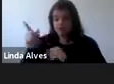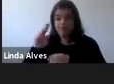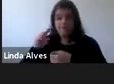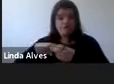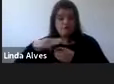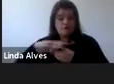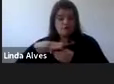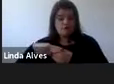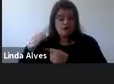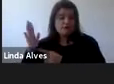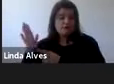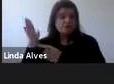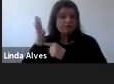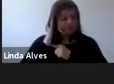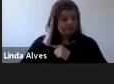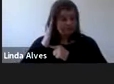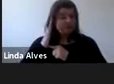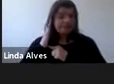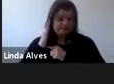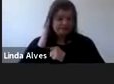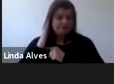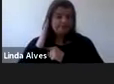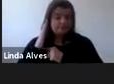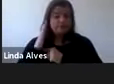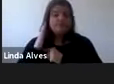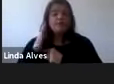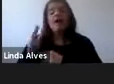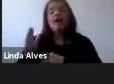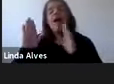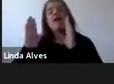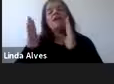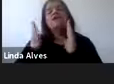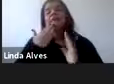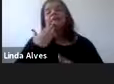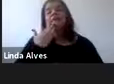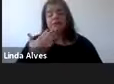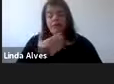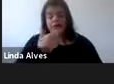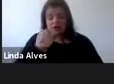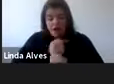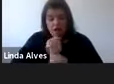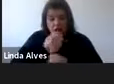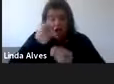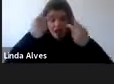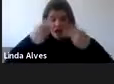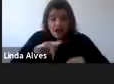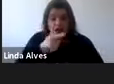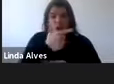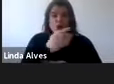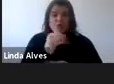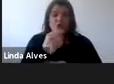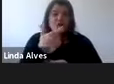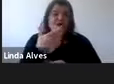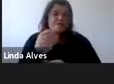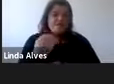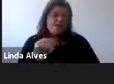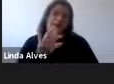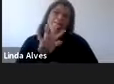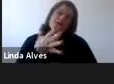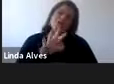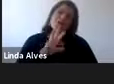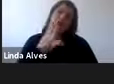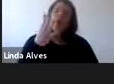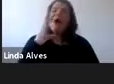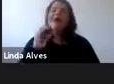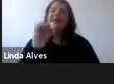apresentou, a demanda de produção para esse 2020, ele deve ficar em torno de 40%